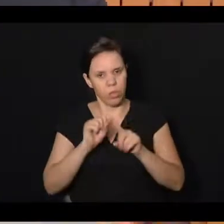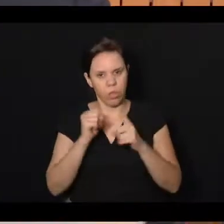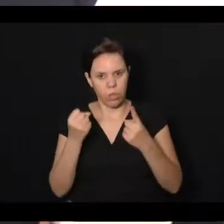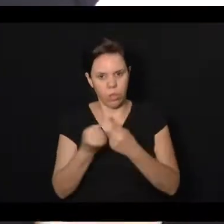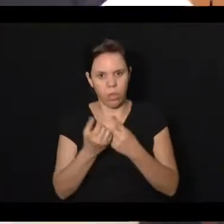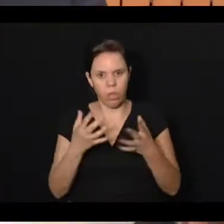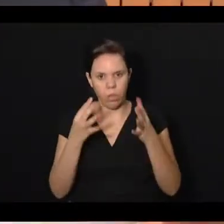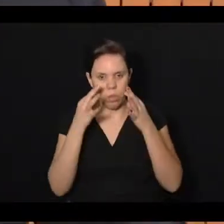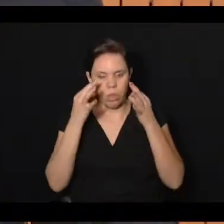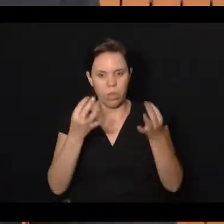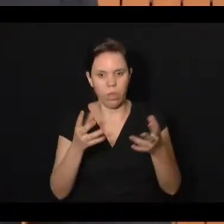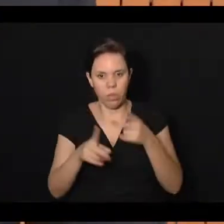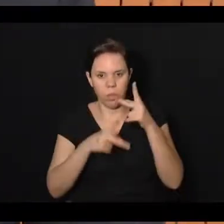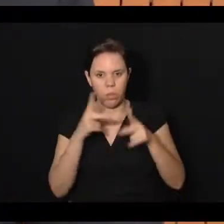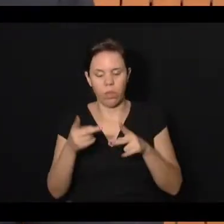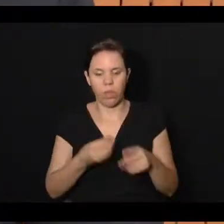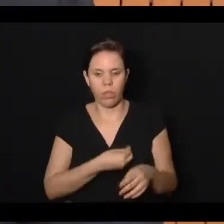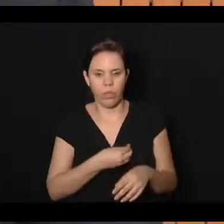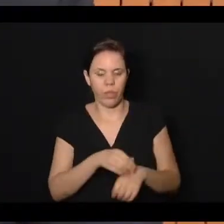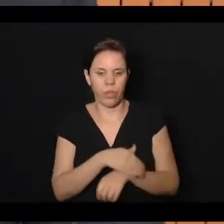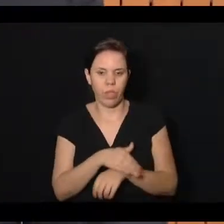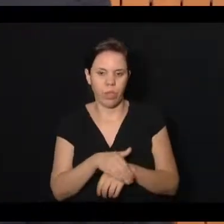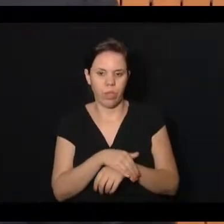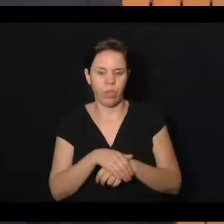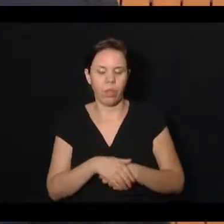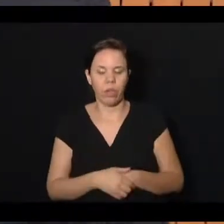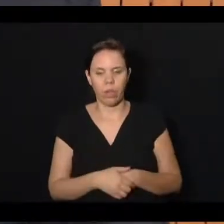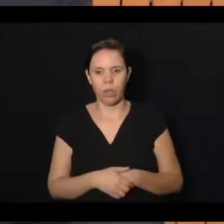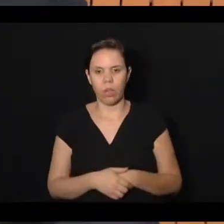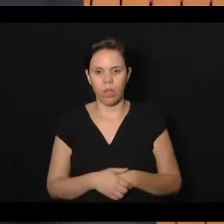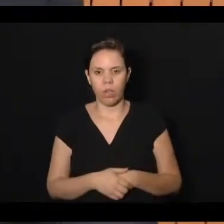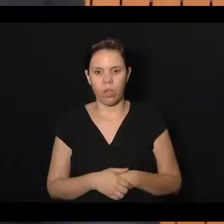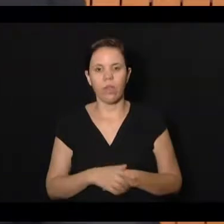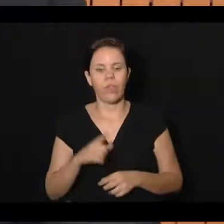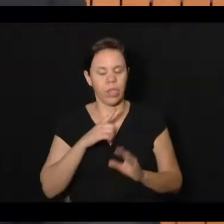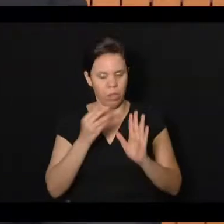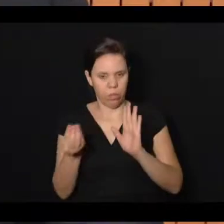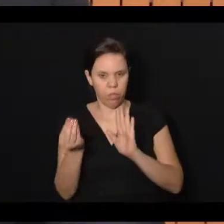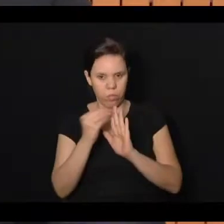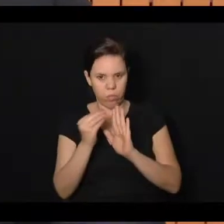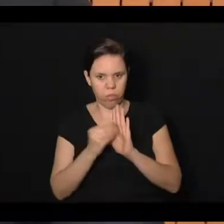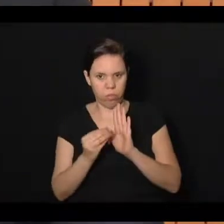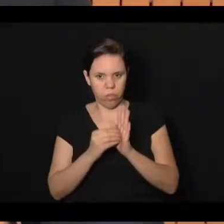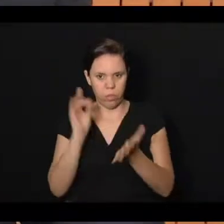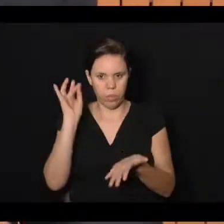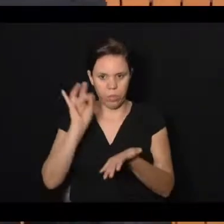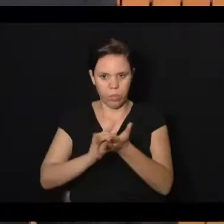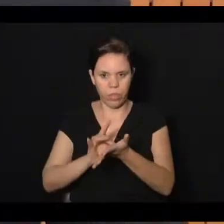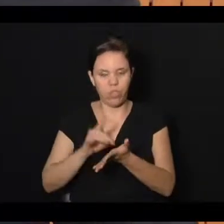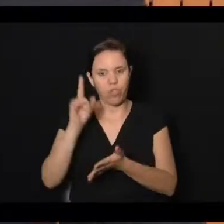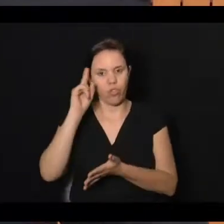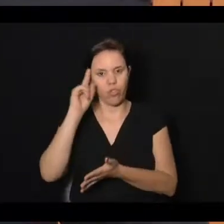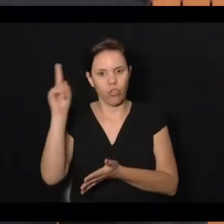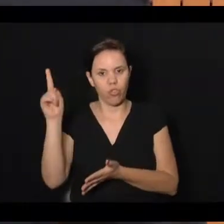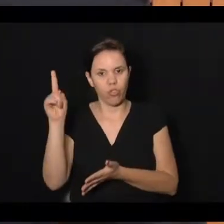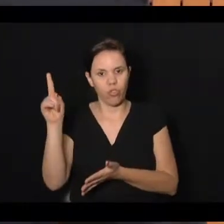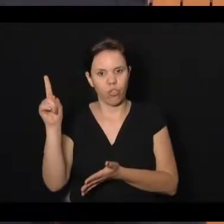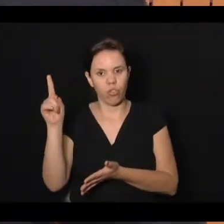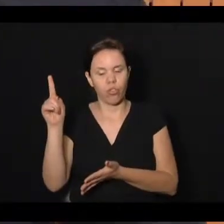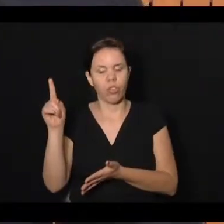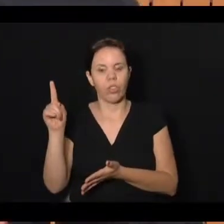pouco mais de atenção à população de rua tanto que vai instituir no calendário oficial né o dia municipal de